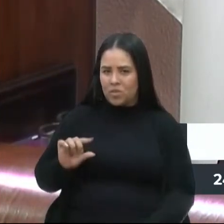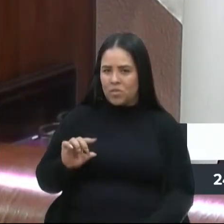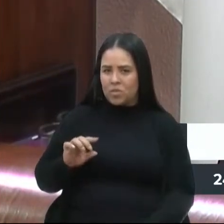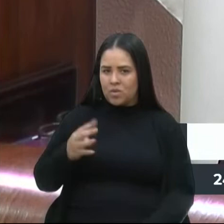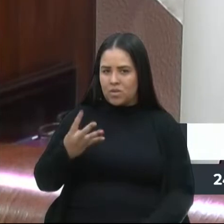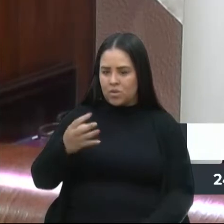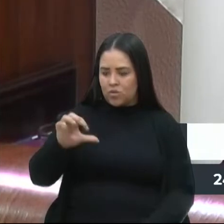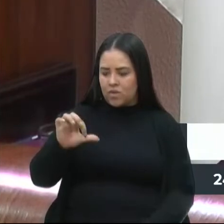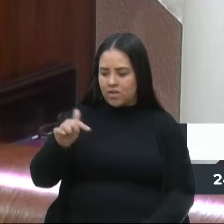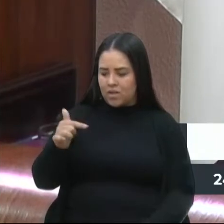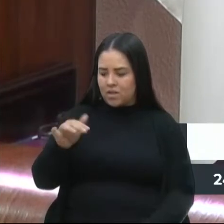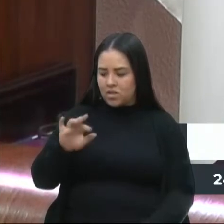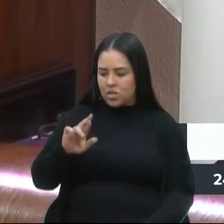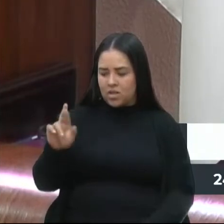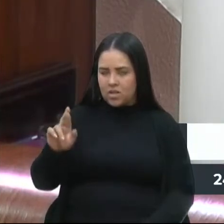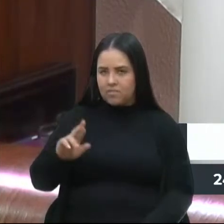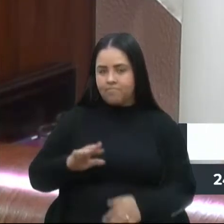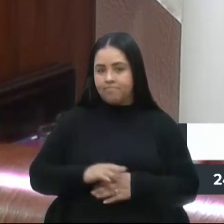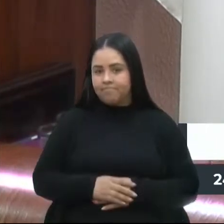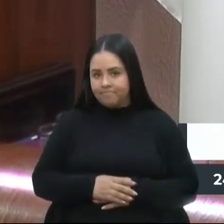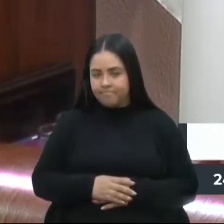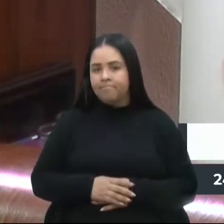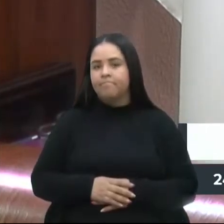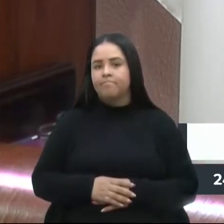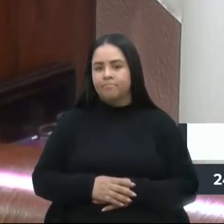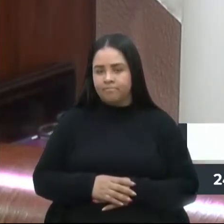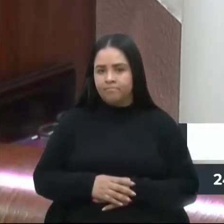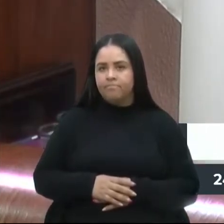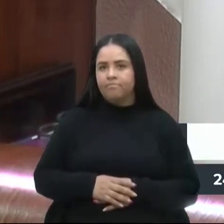R$ 497. Então,